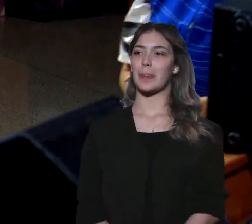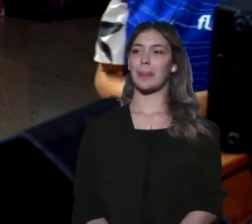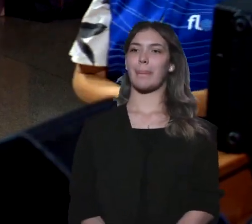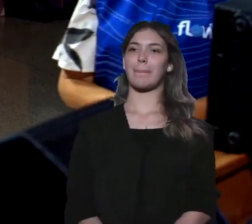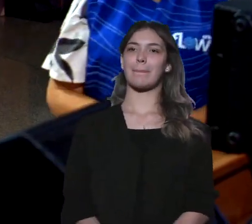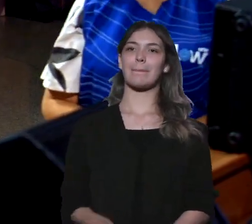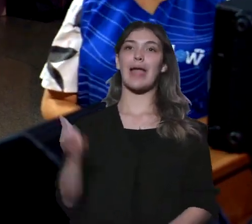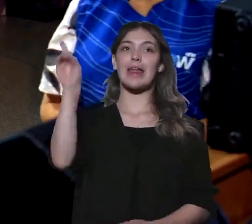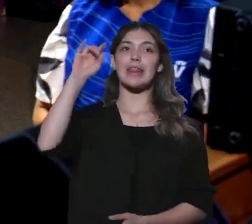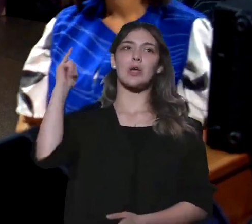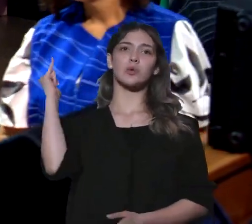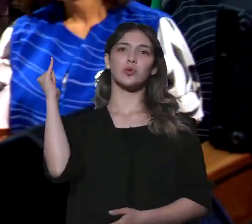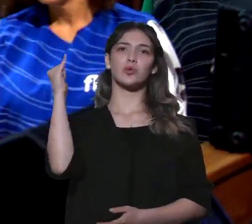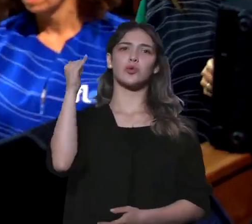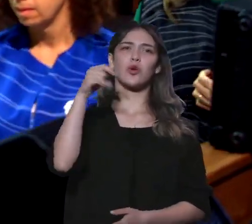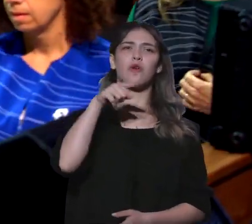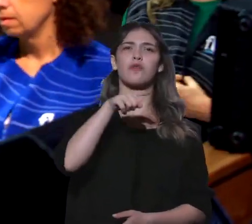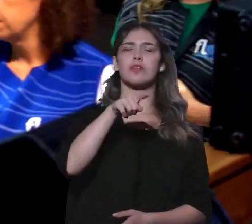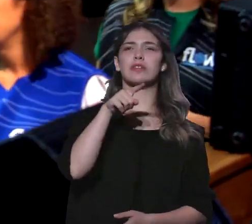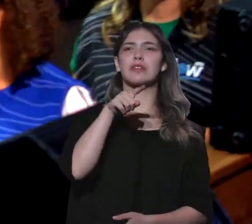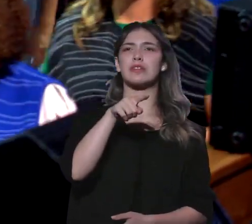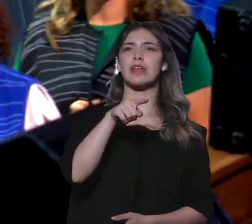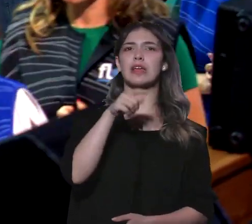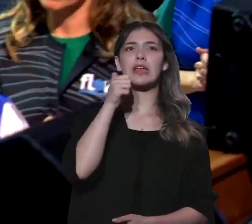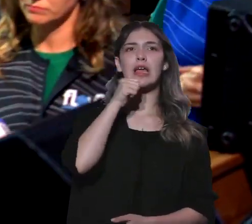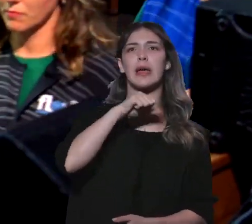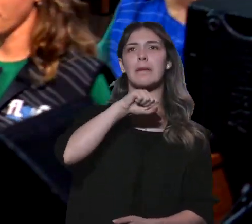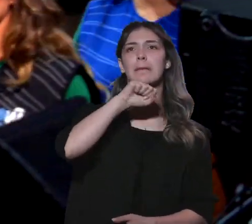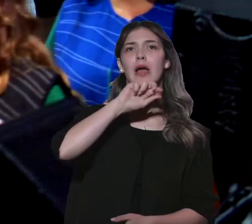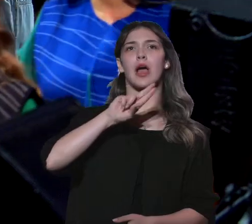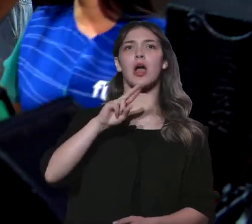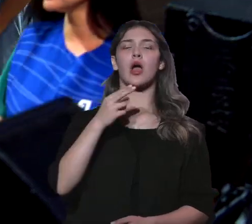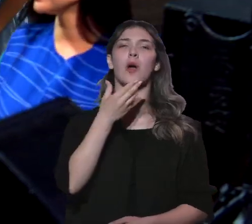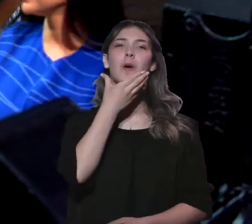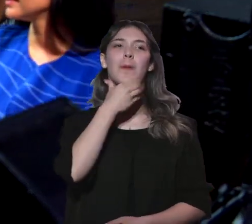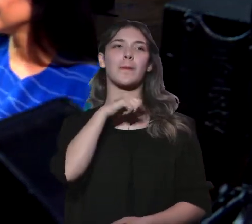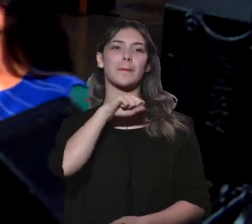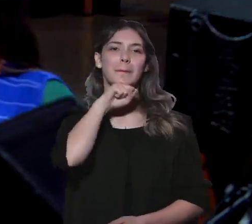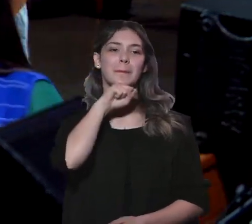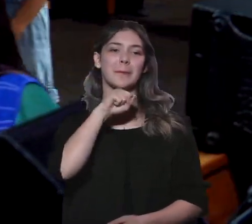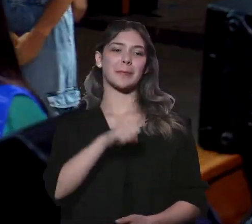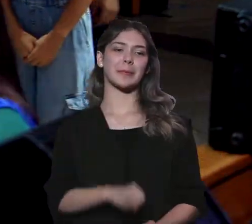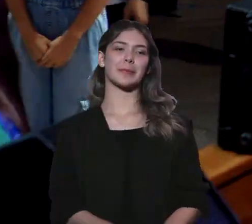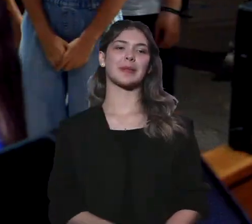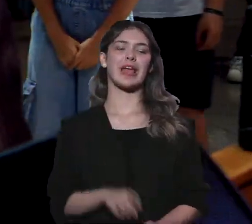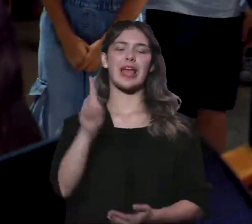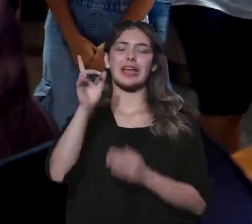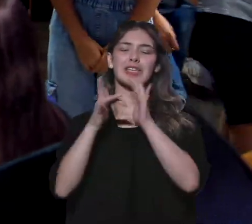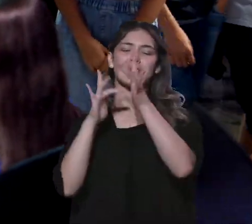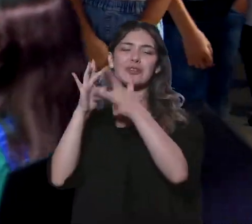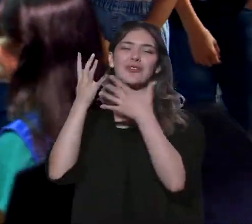você é pai, venha. Venha, hoje Jesus quer mudar a sua vida.